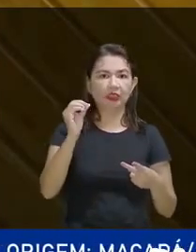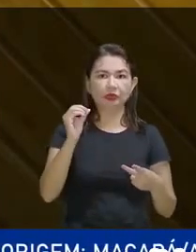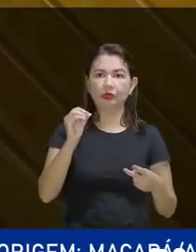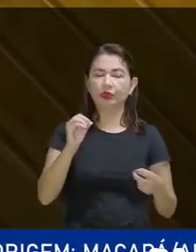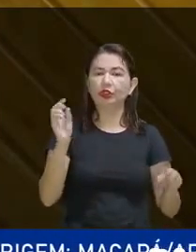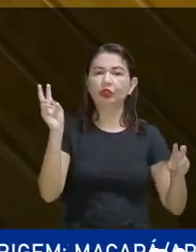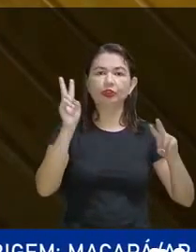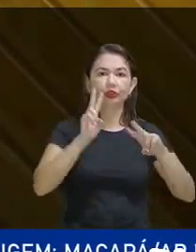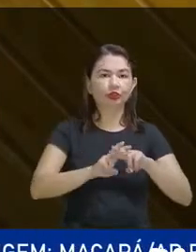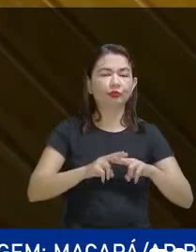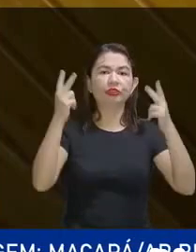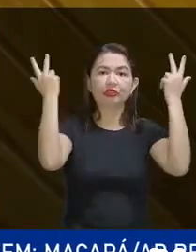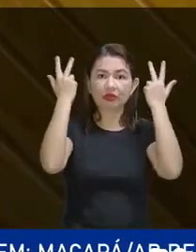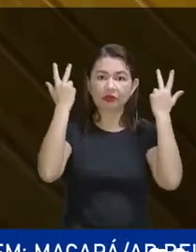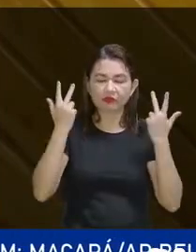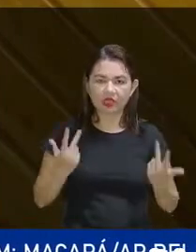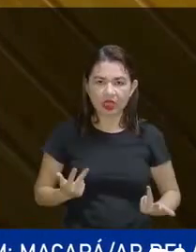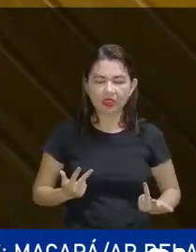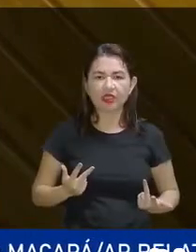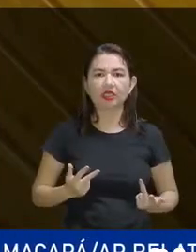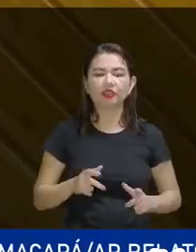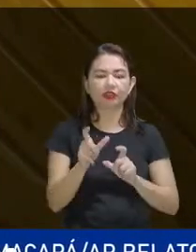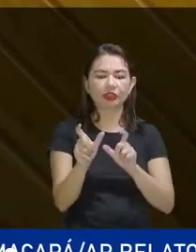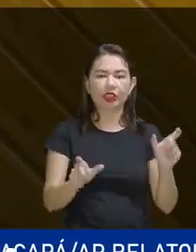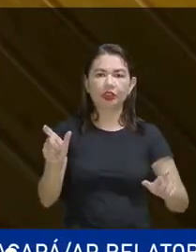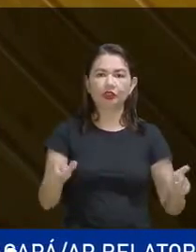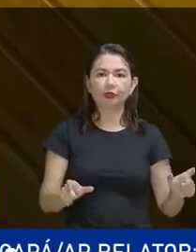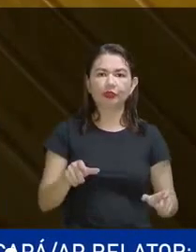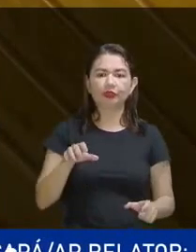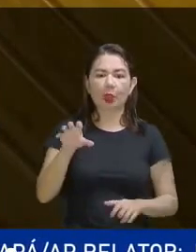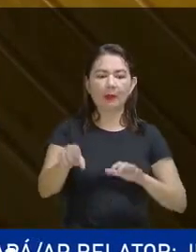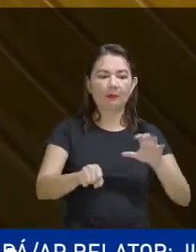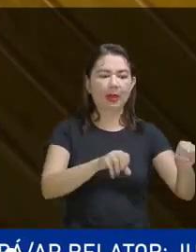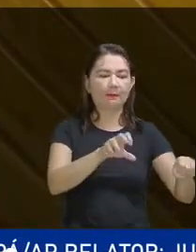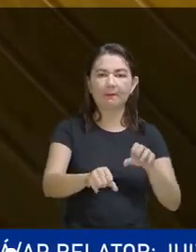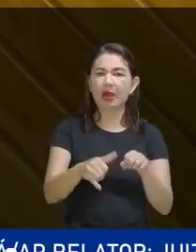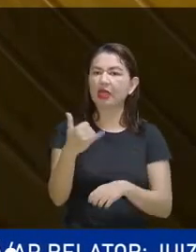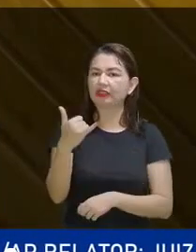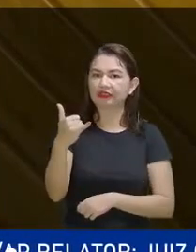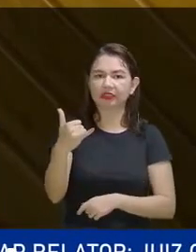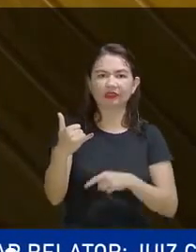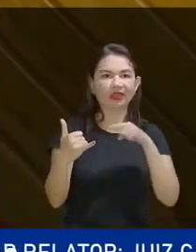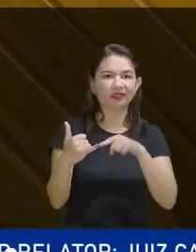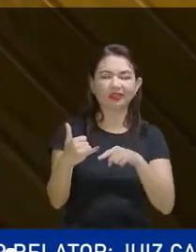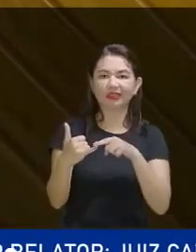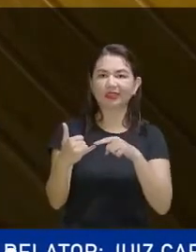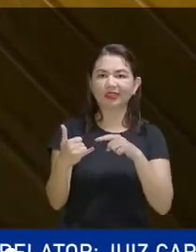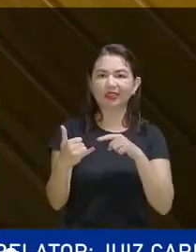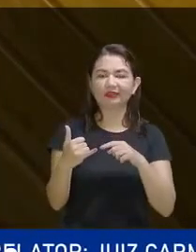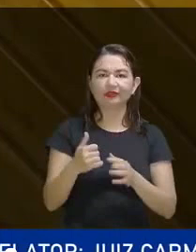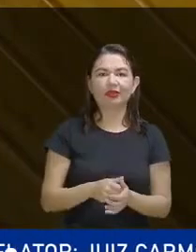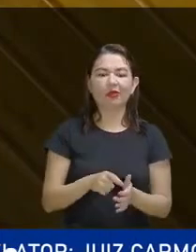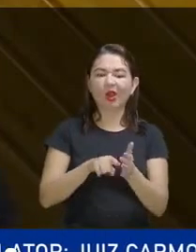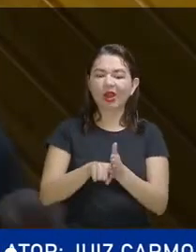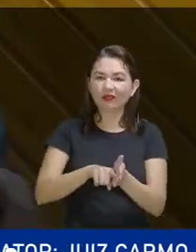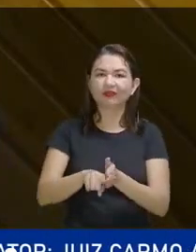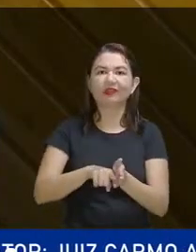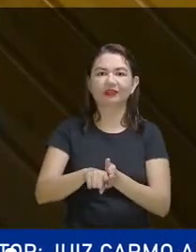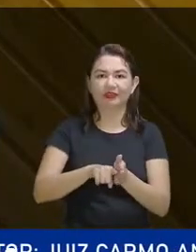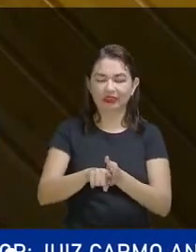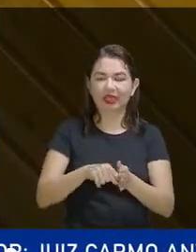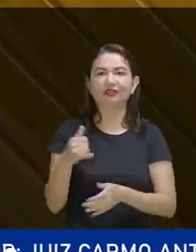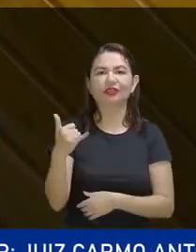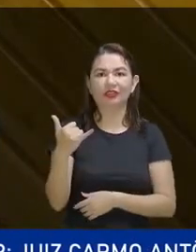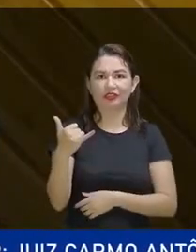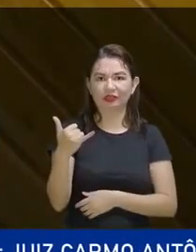conduzidos tiveram seus celulares apreendidos, né, tiveram os dados dos seus celulares acessados, sem que